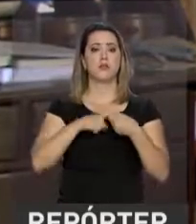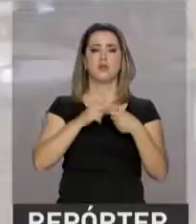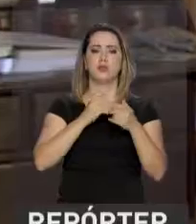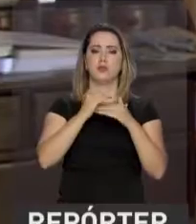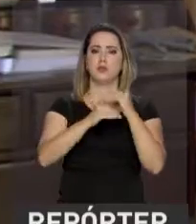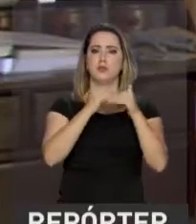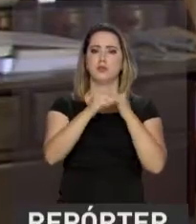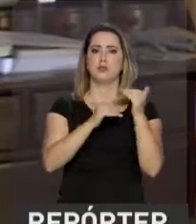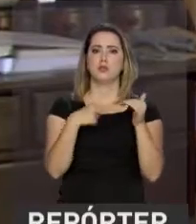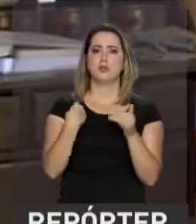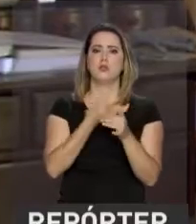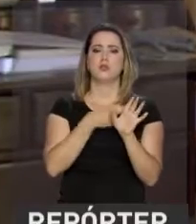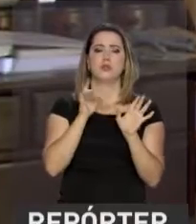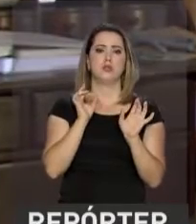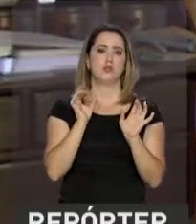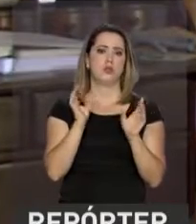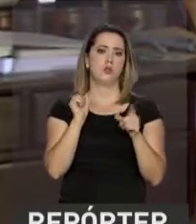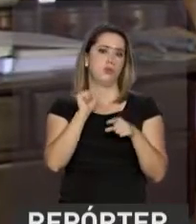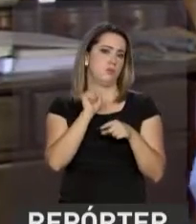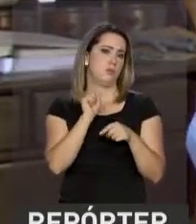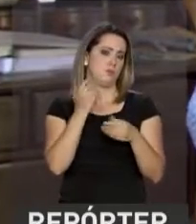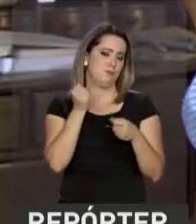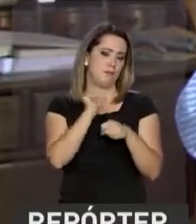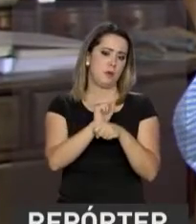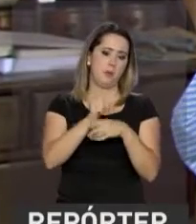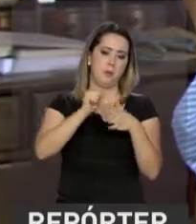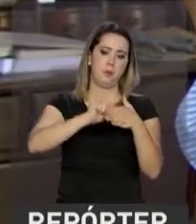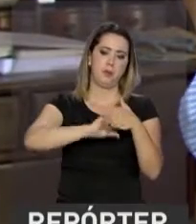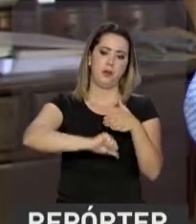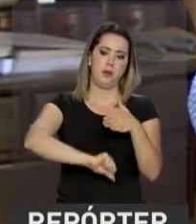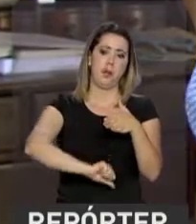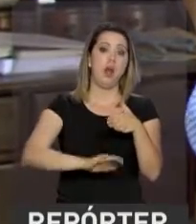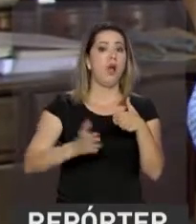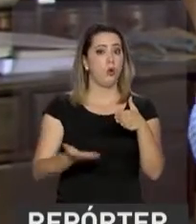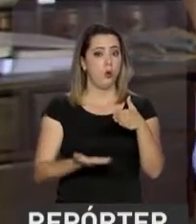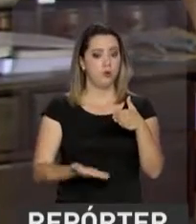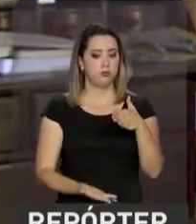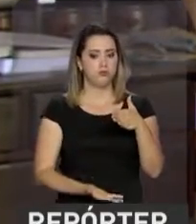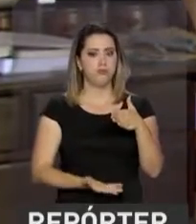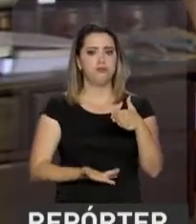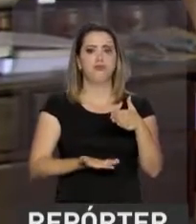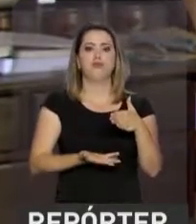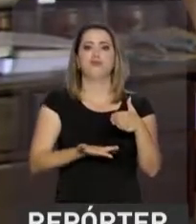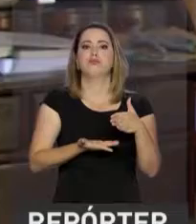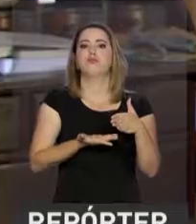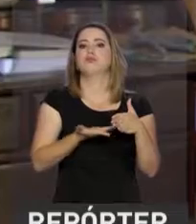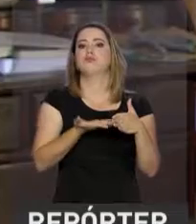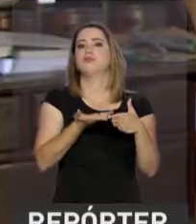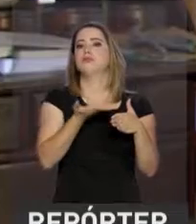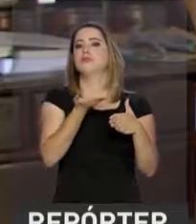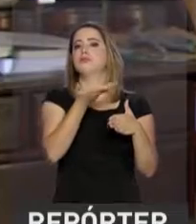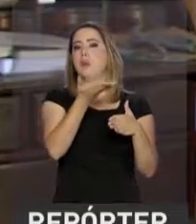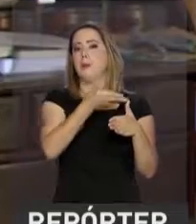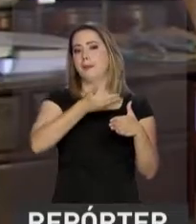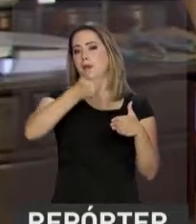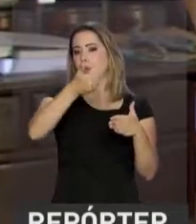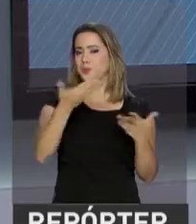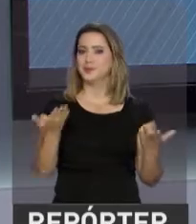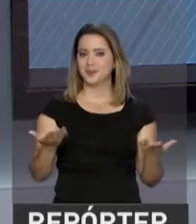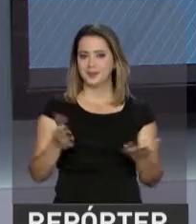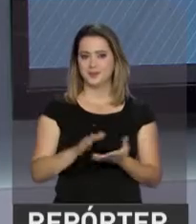recuperação. Paramos, chegou o fundo do poço, estamos saindo do fundo do poço, vamos talvez voltar para a